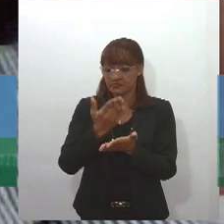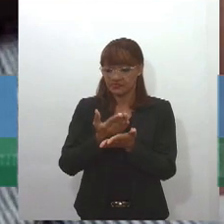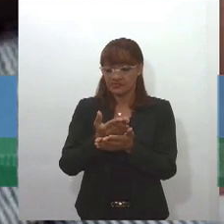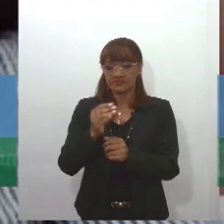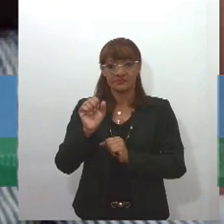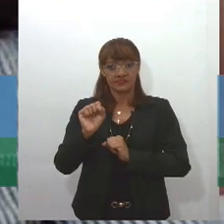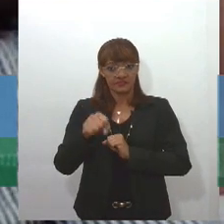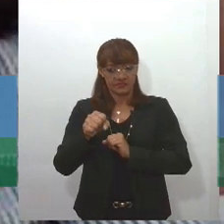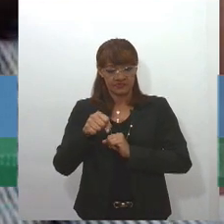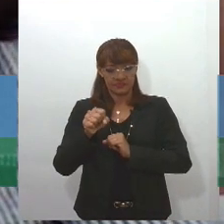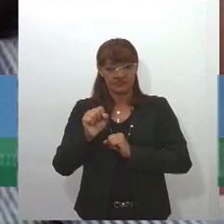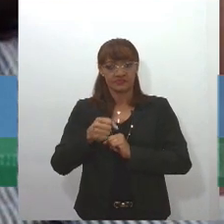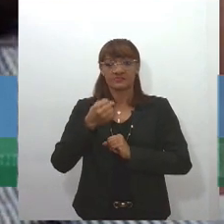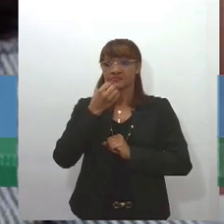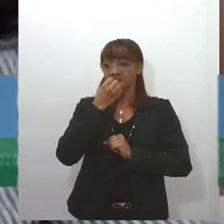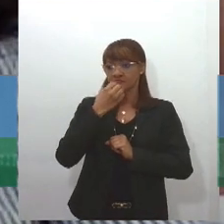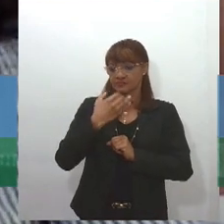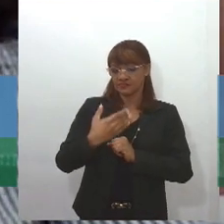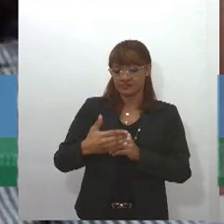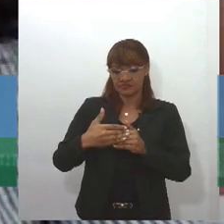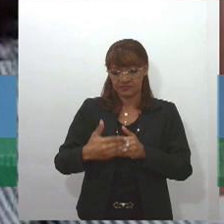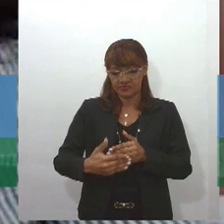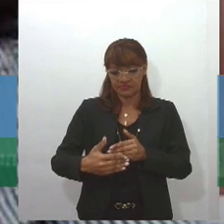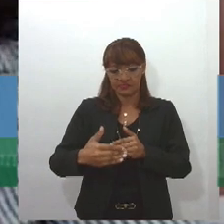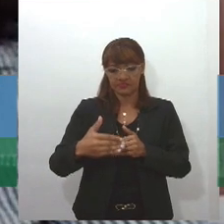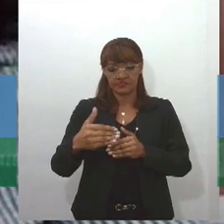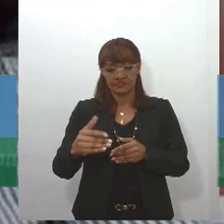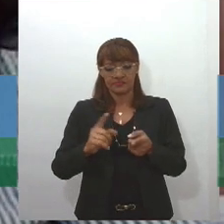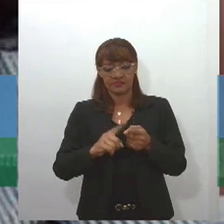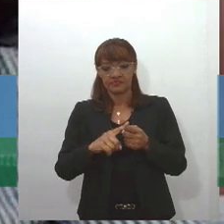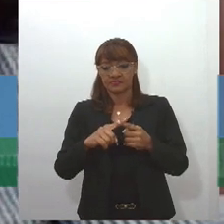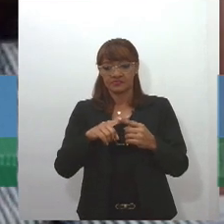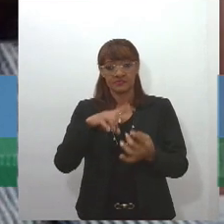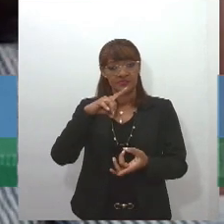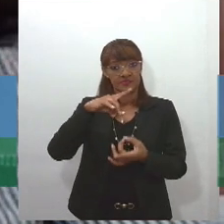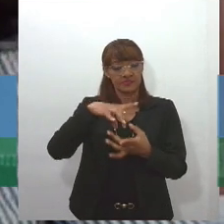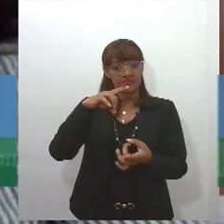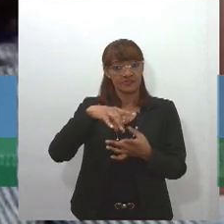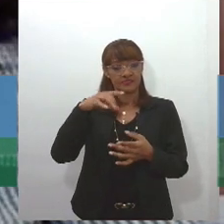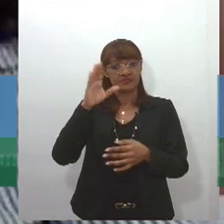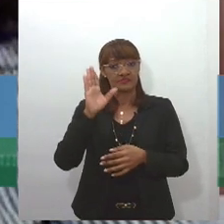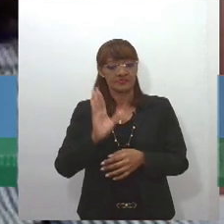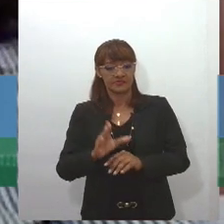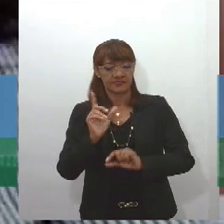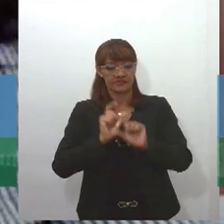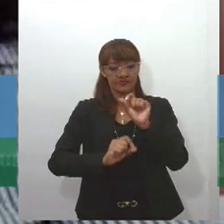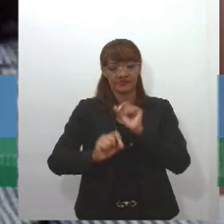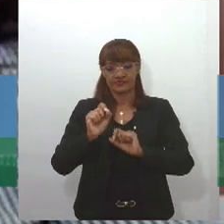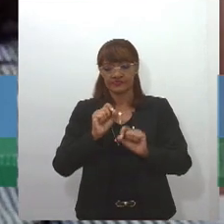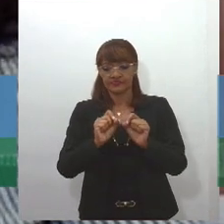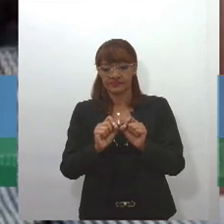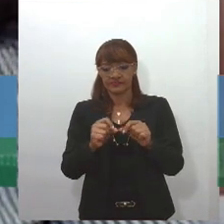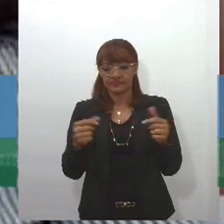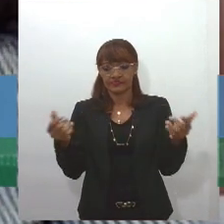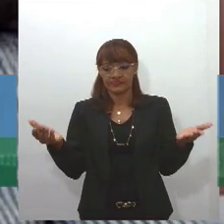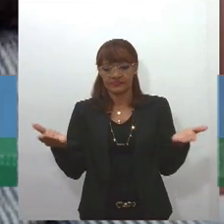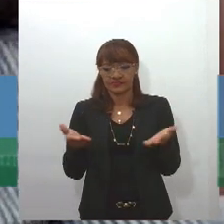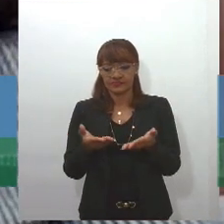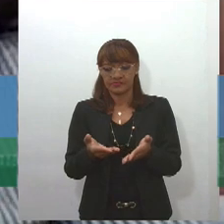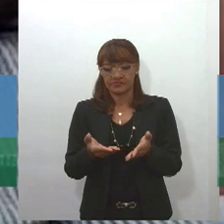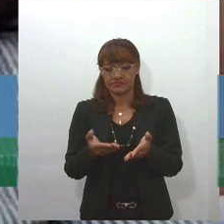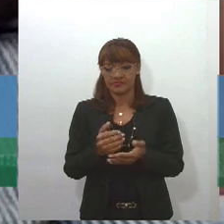benefício tanto a questão do cashback né que é essa possibilidade de e isenção e e devolução dos tributos